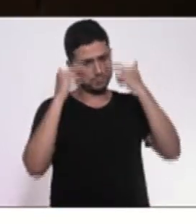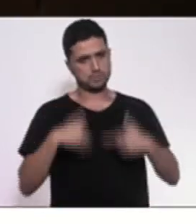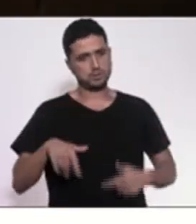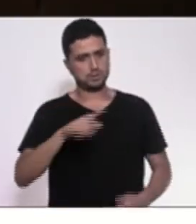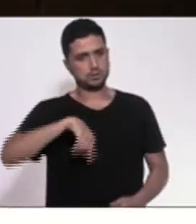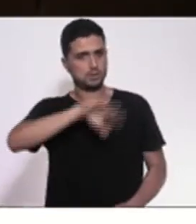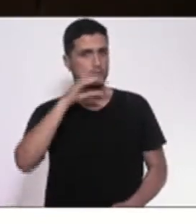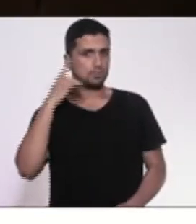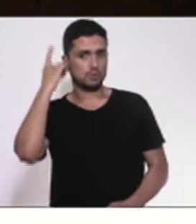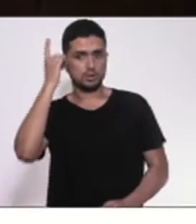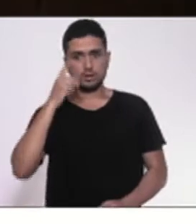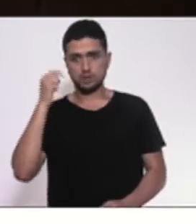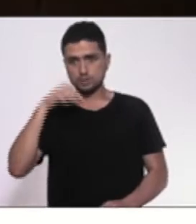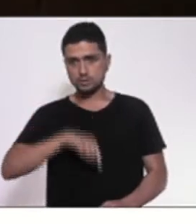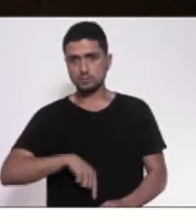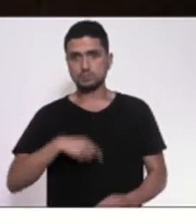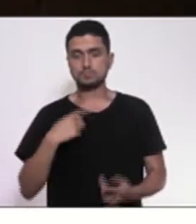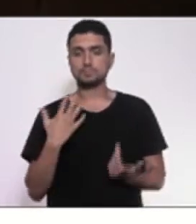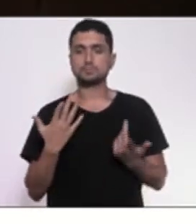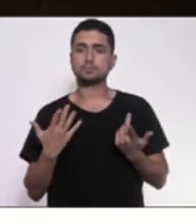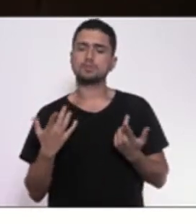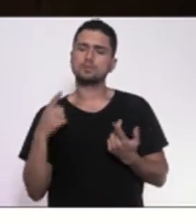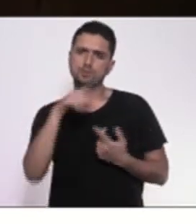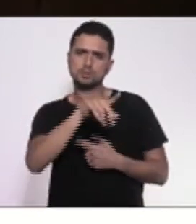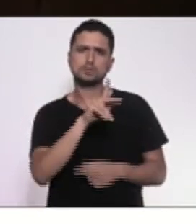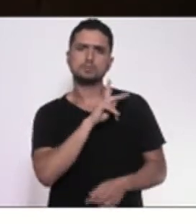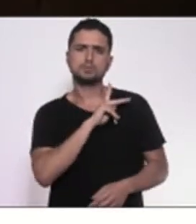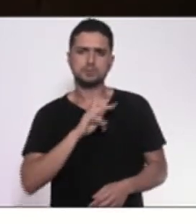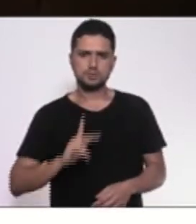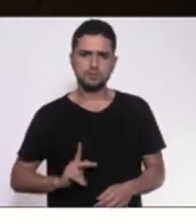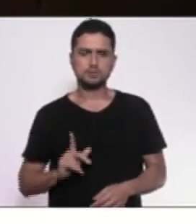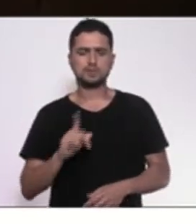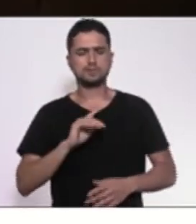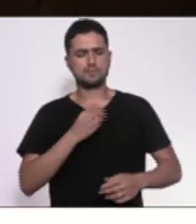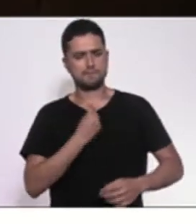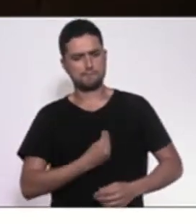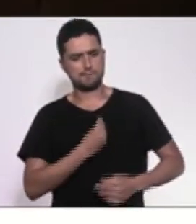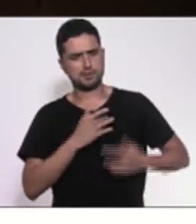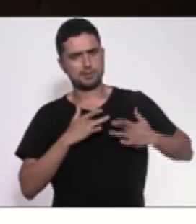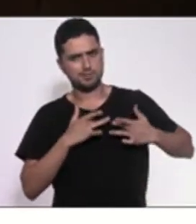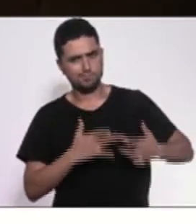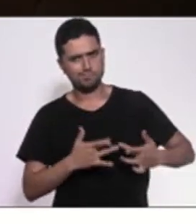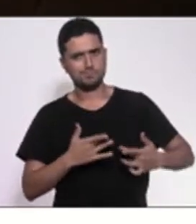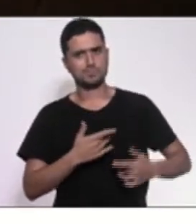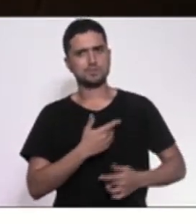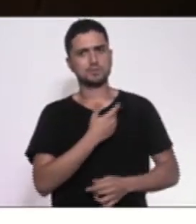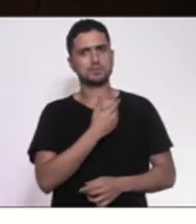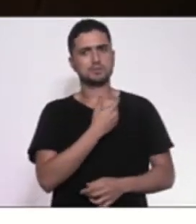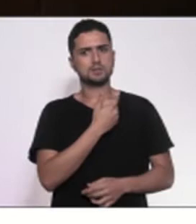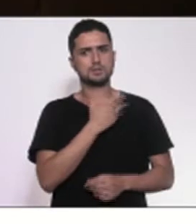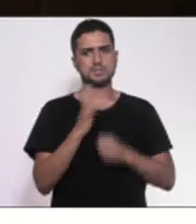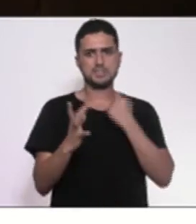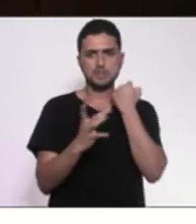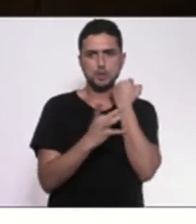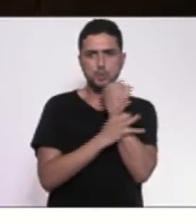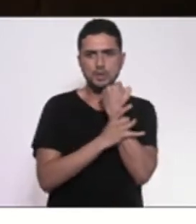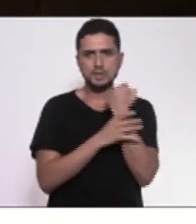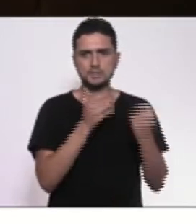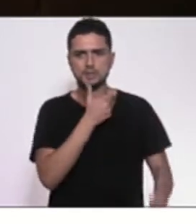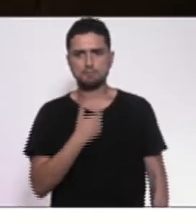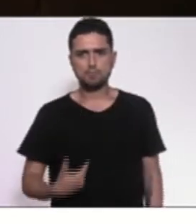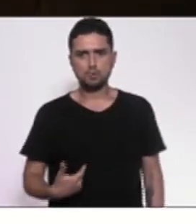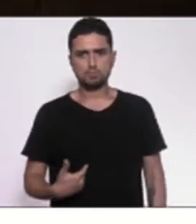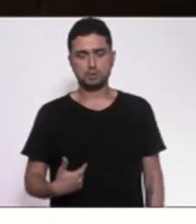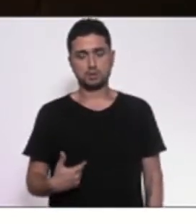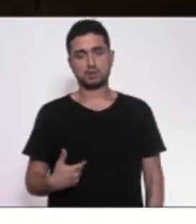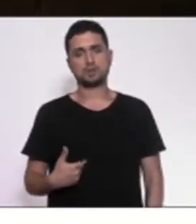que efetivamente, como Vossa Excelência, senhora Presidente, que teve uma vida de dedicação à segurança pública, que chegou à mais alta instância da